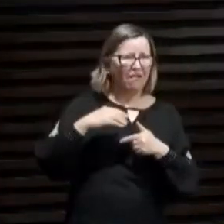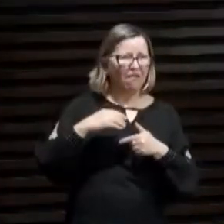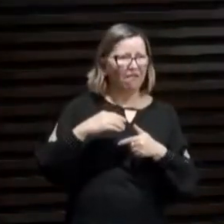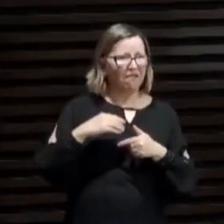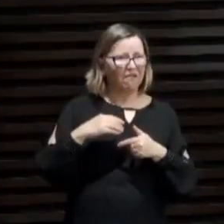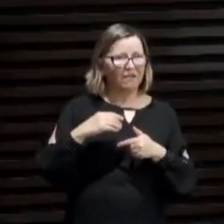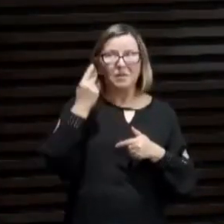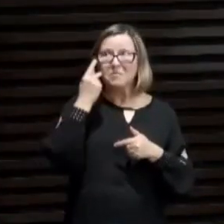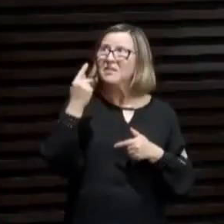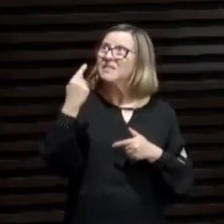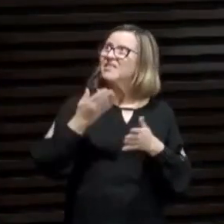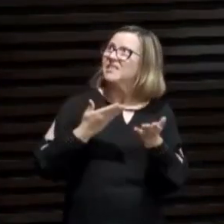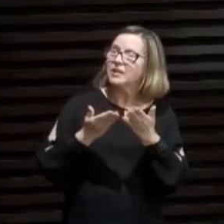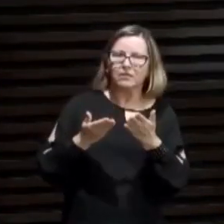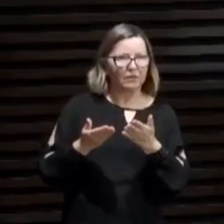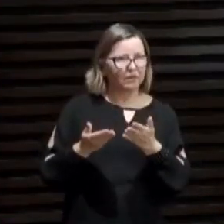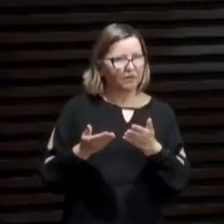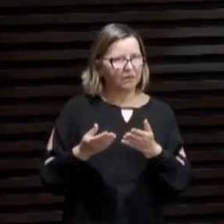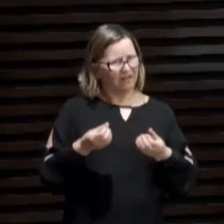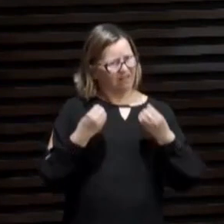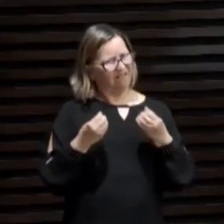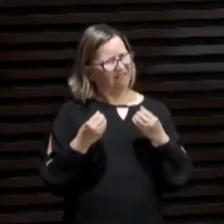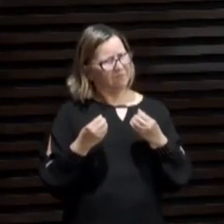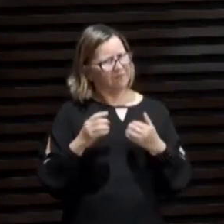Toda boa dádiva, todo dom perfeito desce do alto.